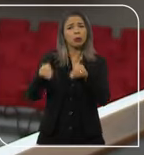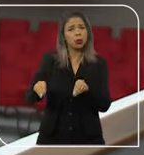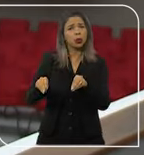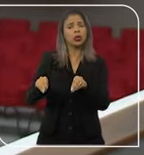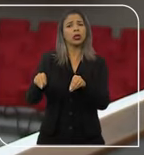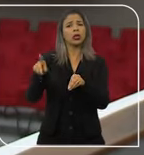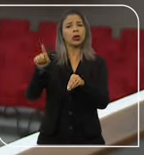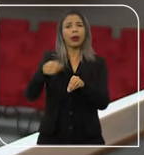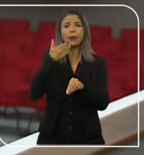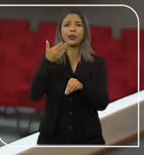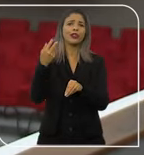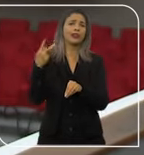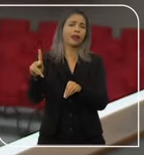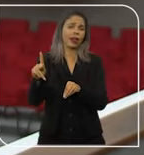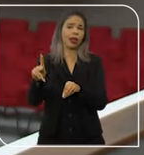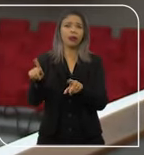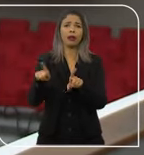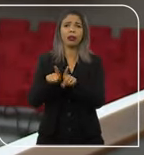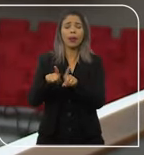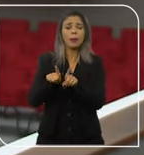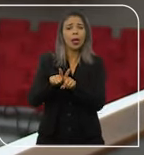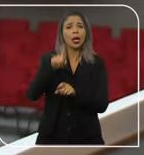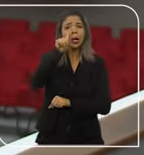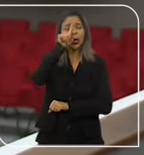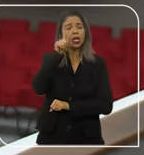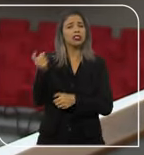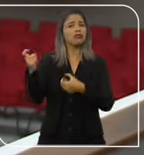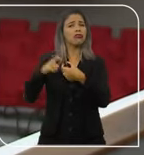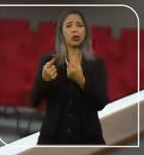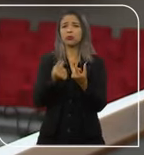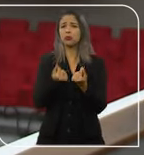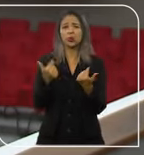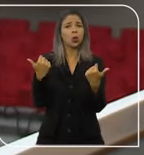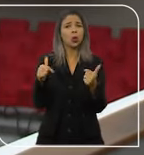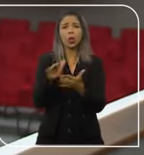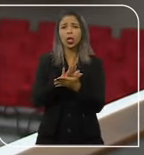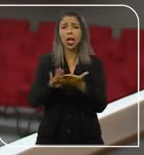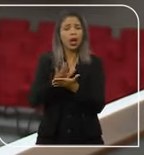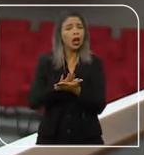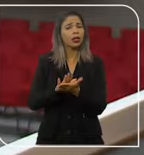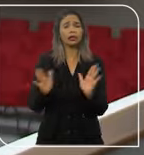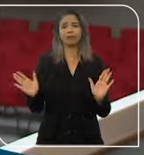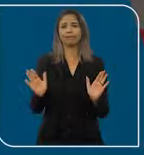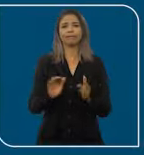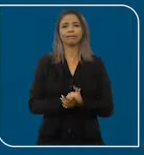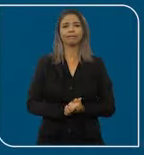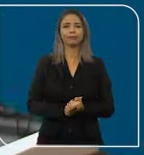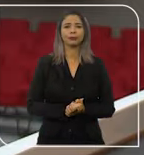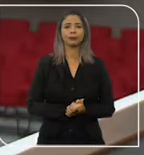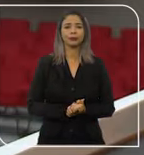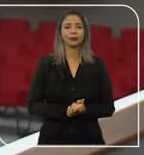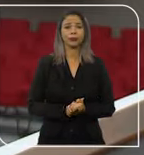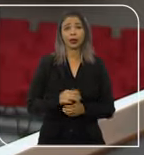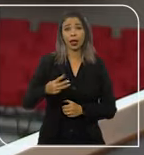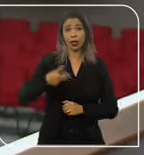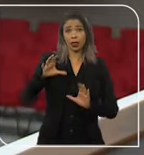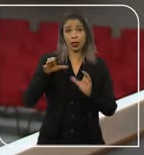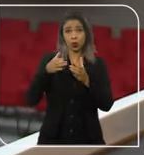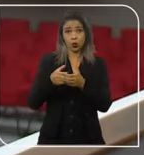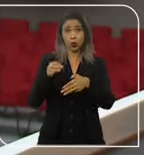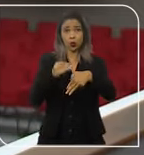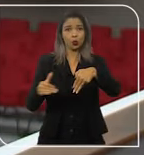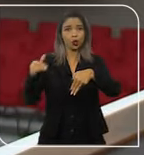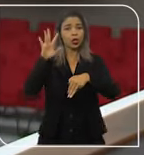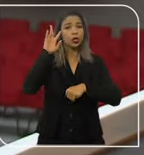plausibilidade jurídica do pedido, nem o risco de dano irreversível ou de difícil reparação. Na terceira turma,